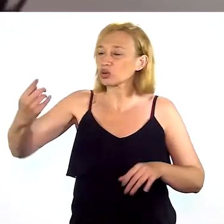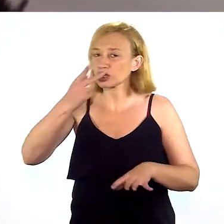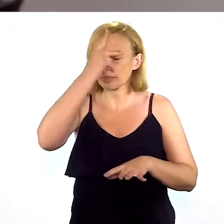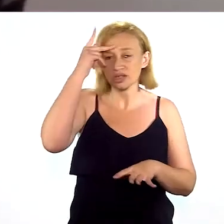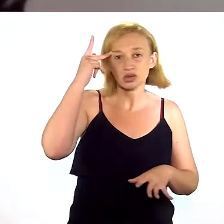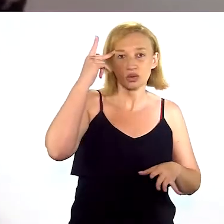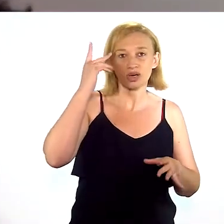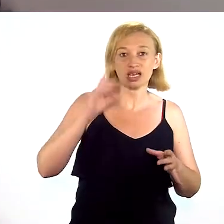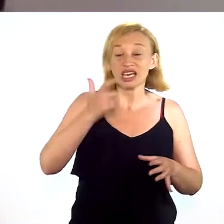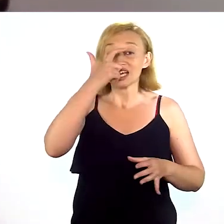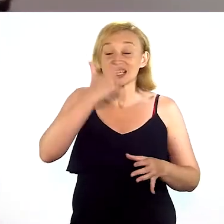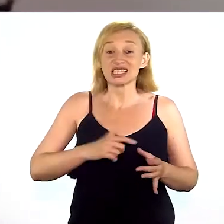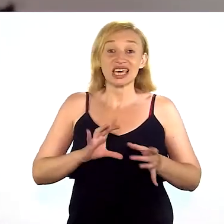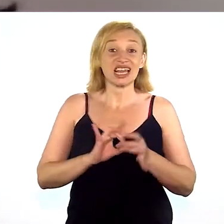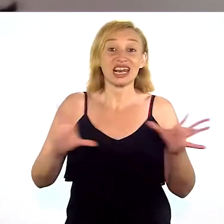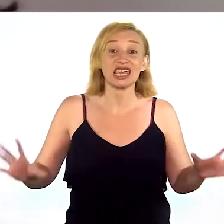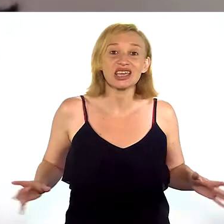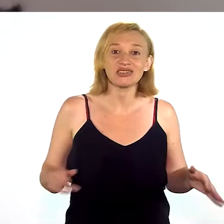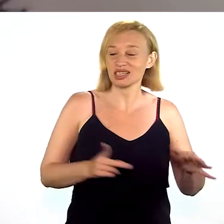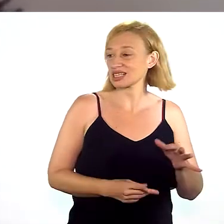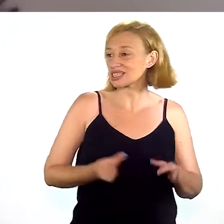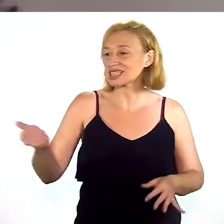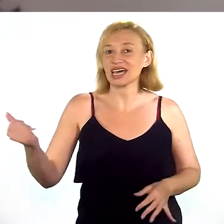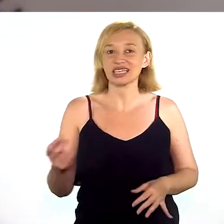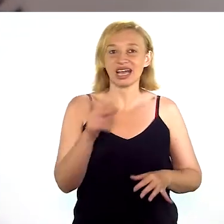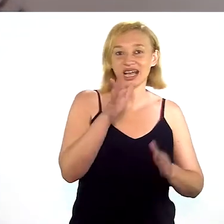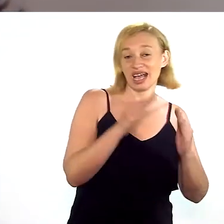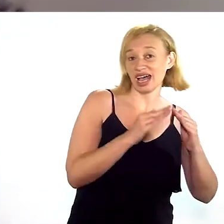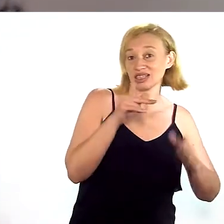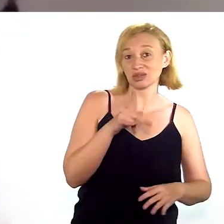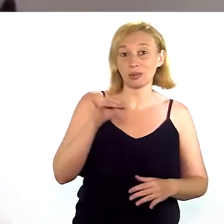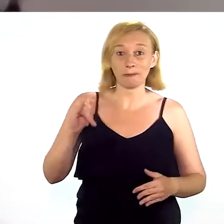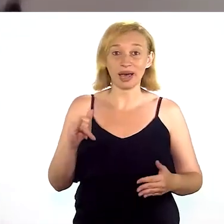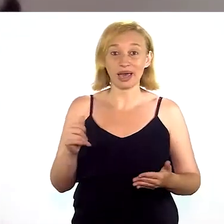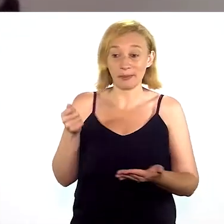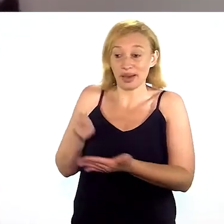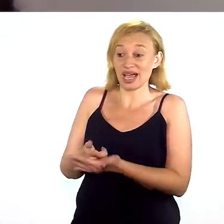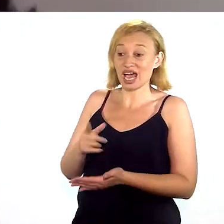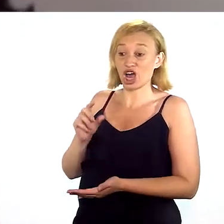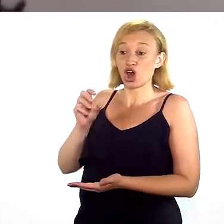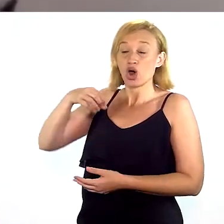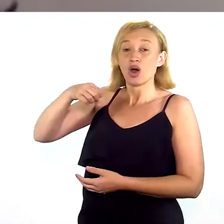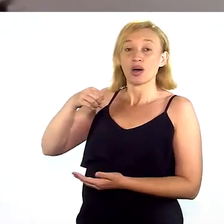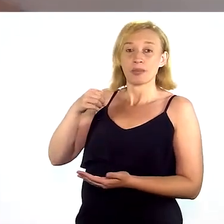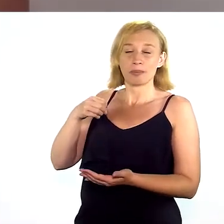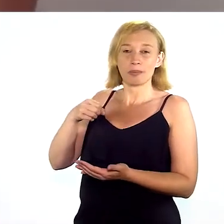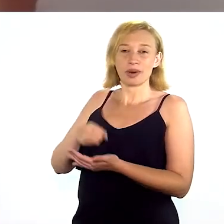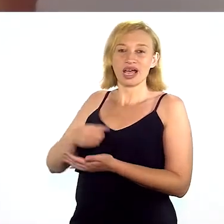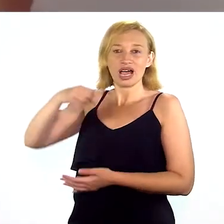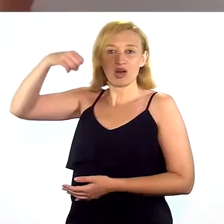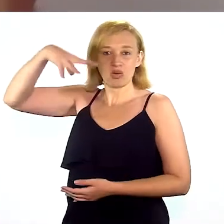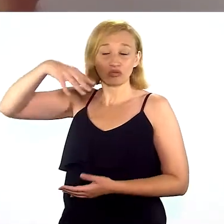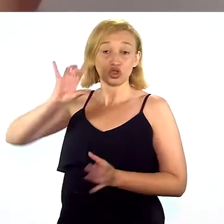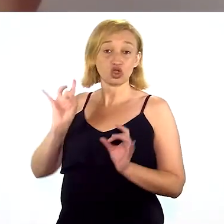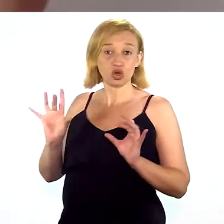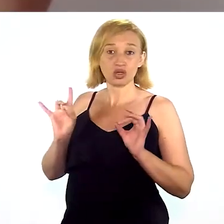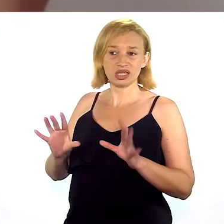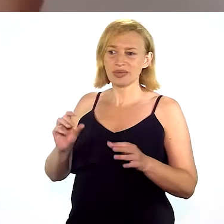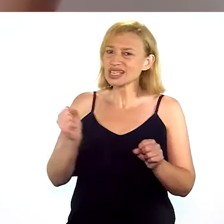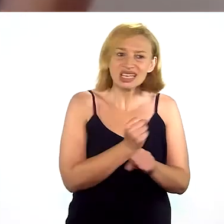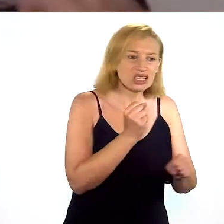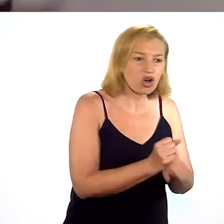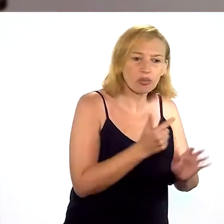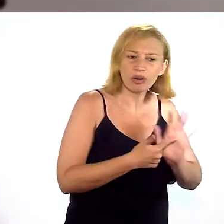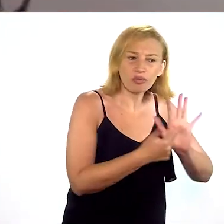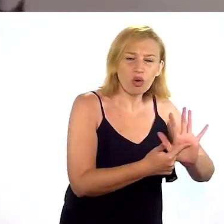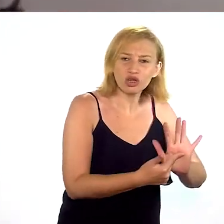não precisarmos do outro, né? A gente sai da casa dos pais, a gente, enfim, passa a pagar as nossas contas. E, de fato, essa